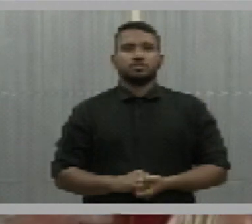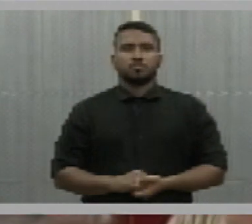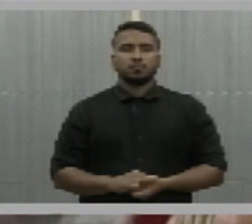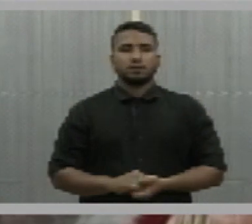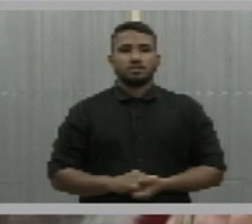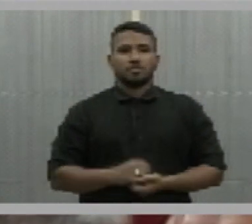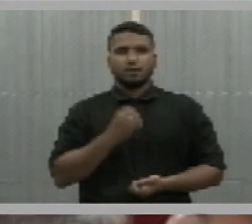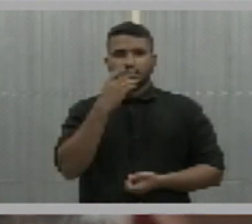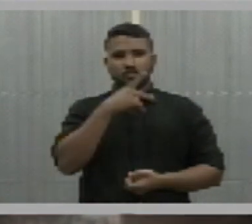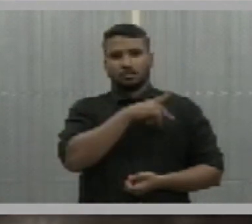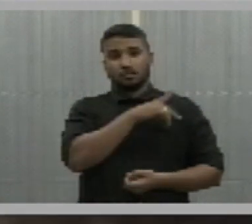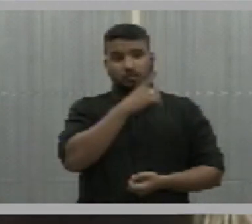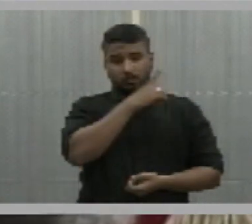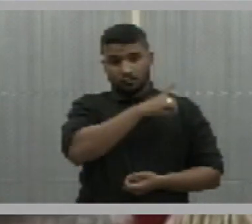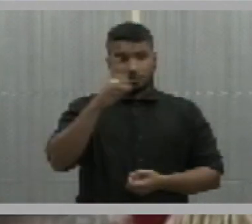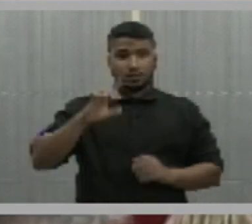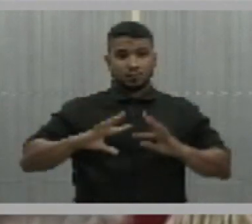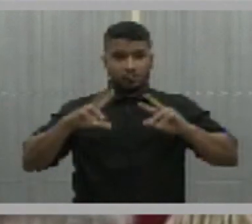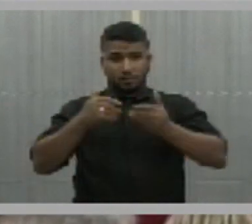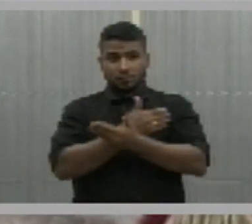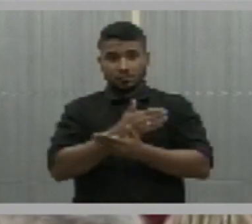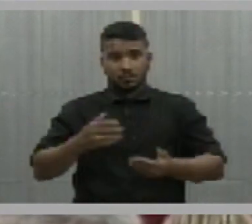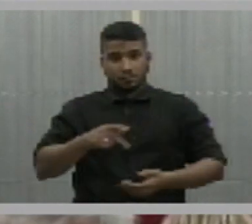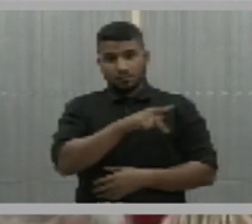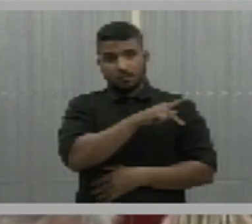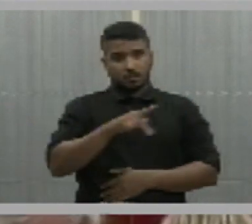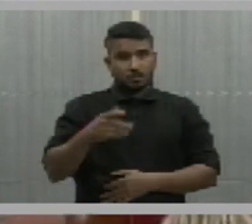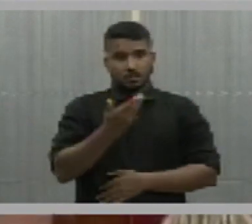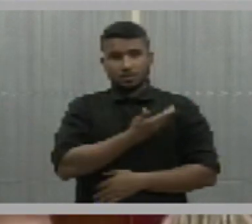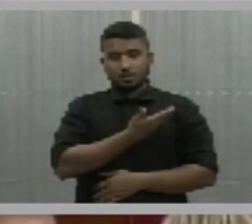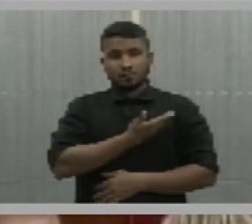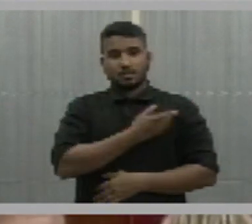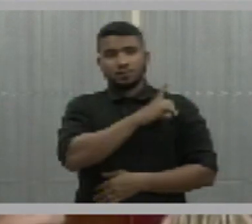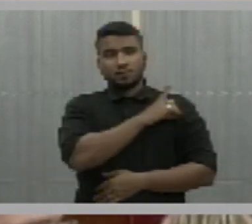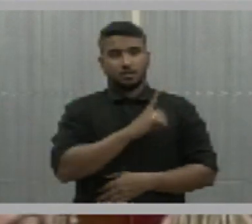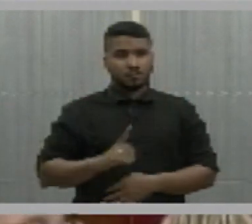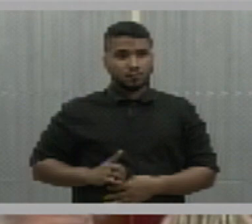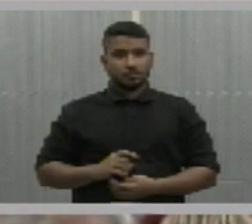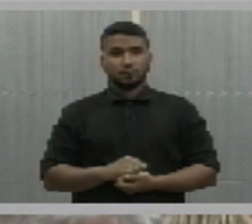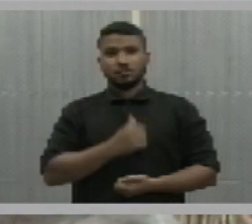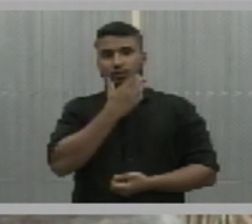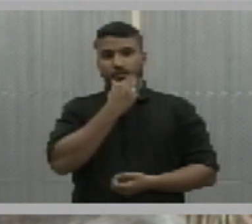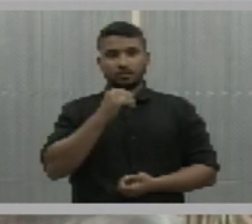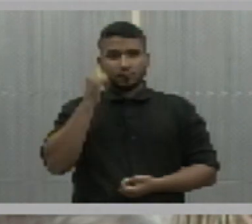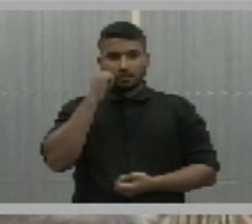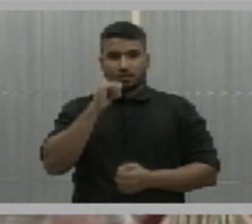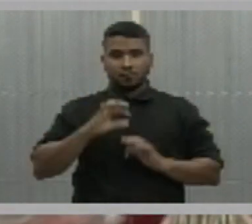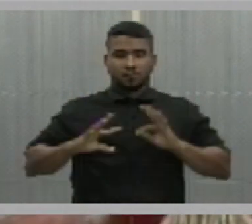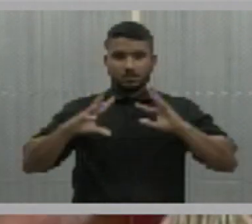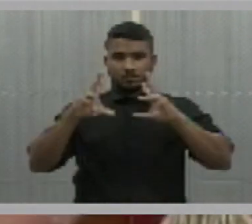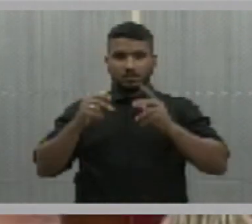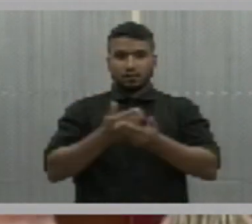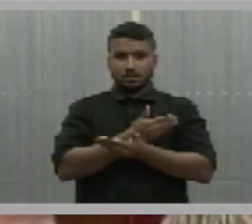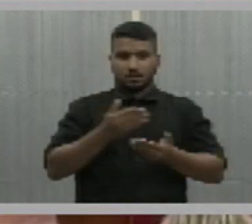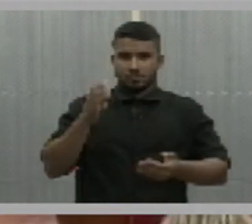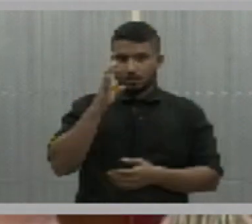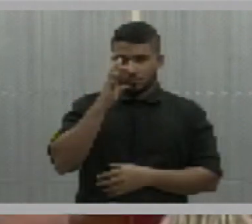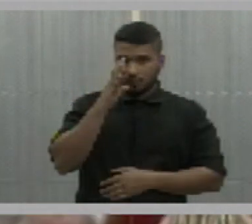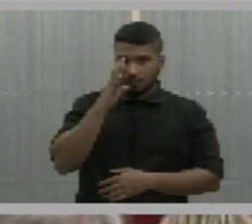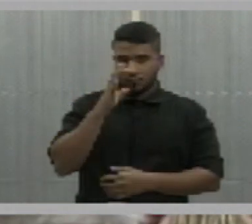Bom dia a todos, a todas, presidente, demais colegas, deputadas, deputados, todos que estão nos